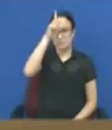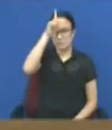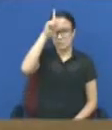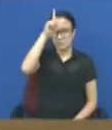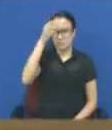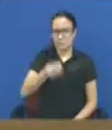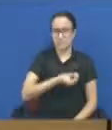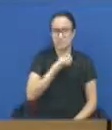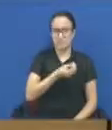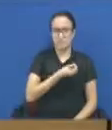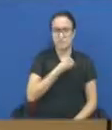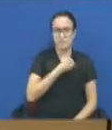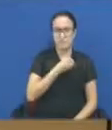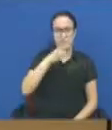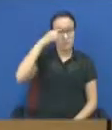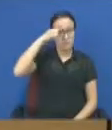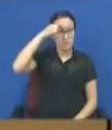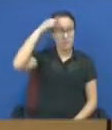Will Cerqueira.